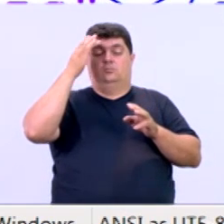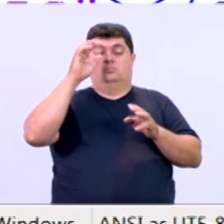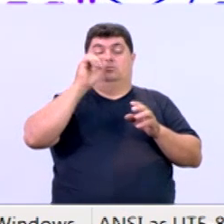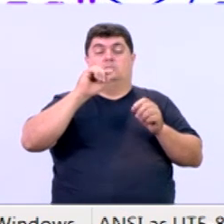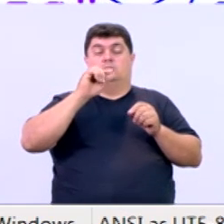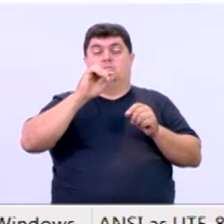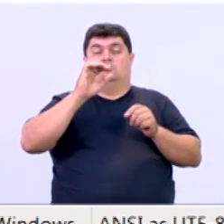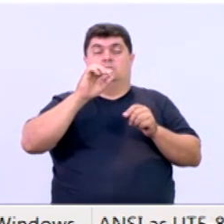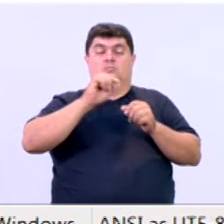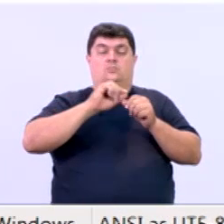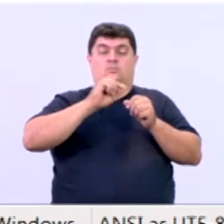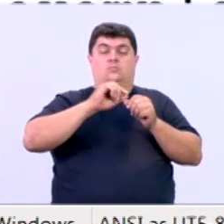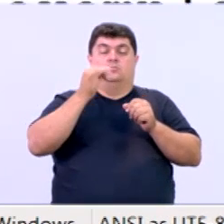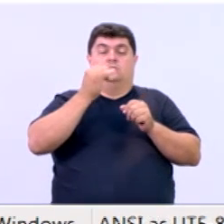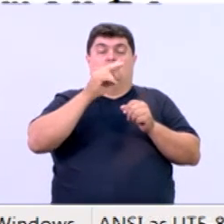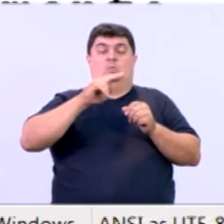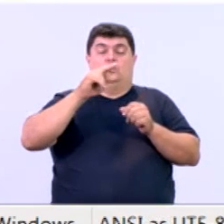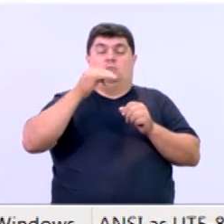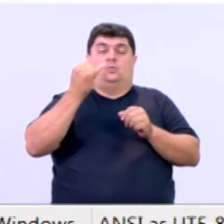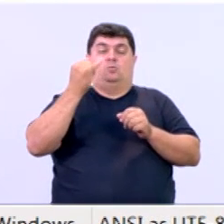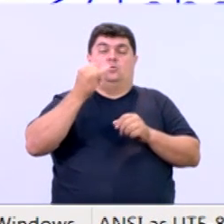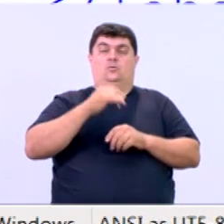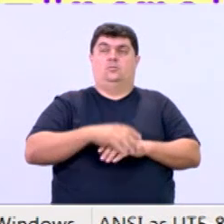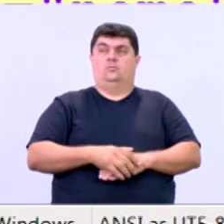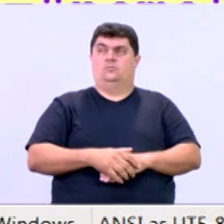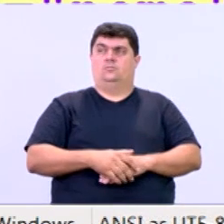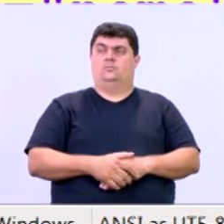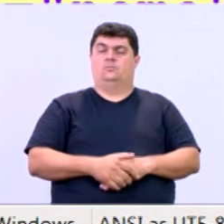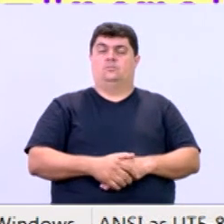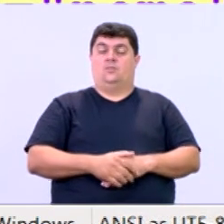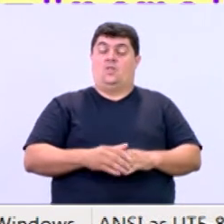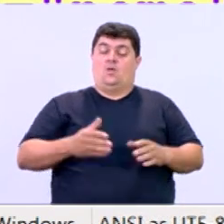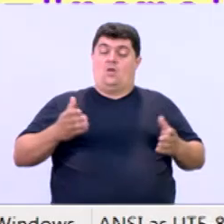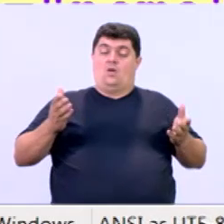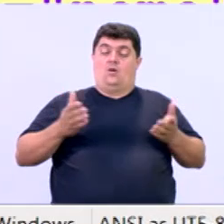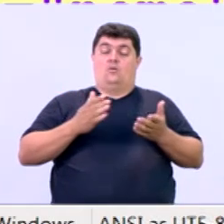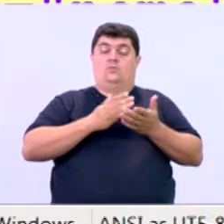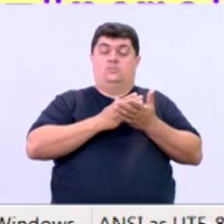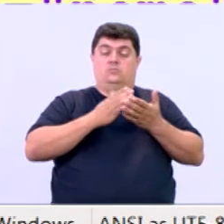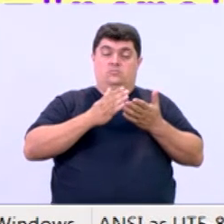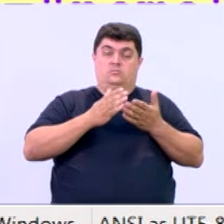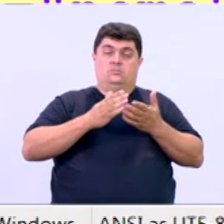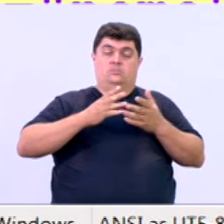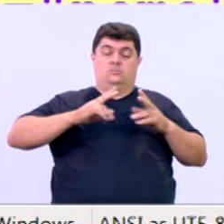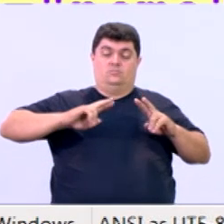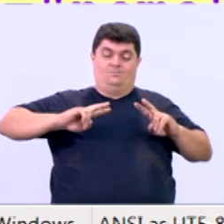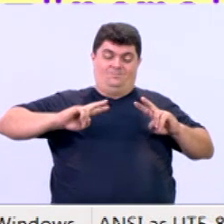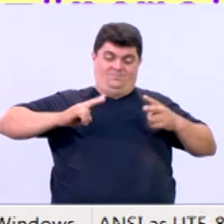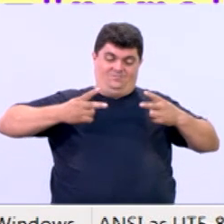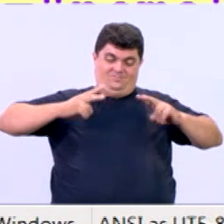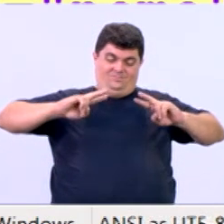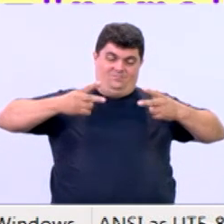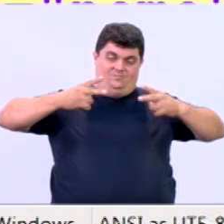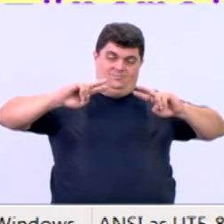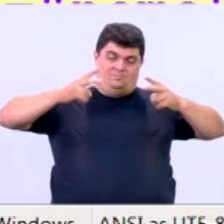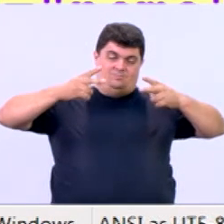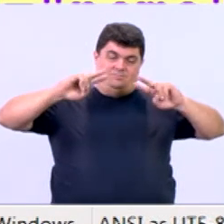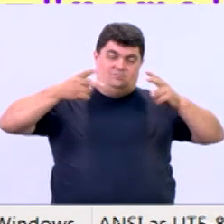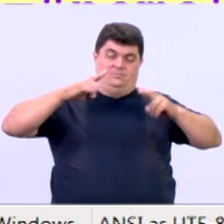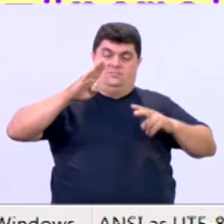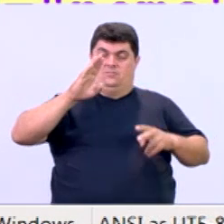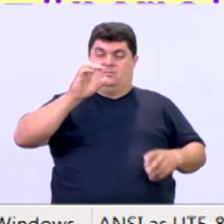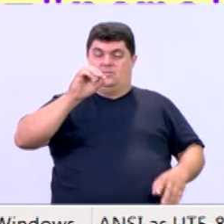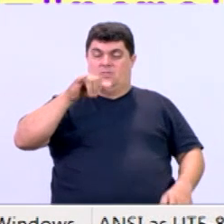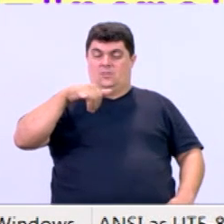que nossa página está usando. Aqui começa realmente na tag body,